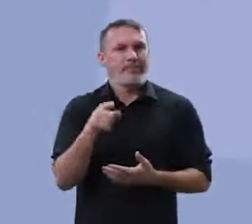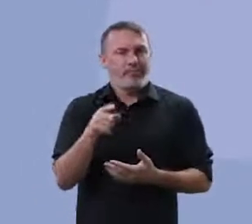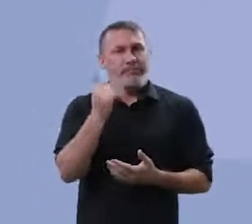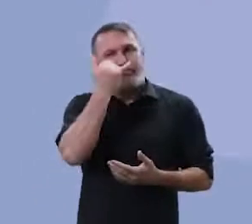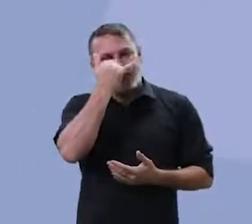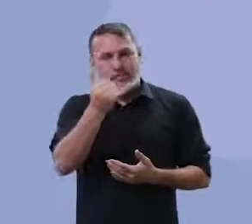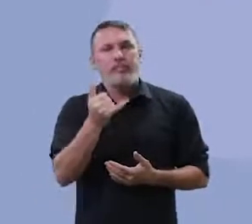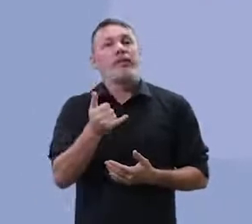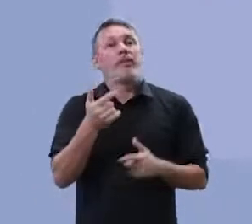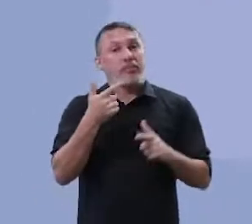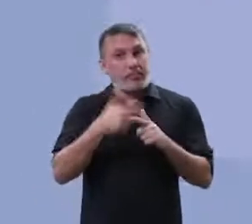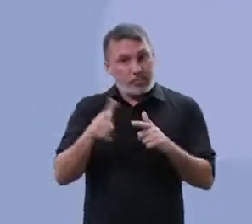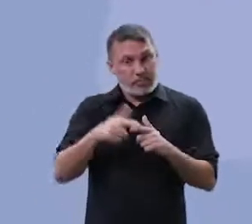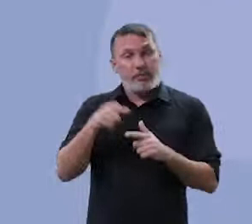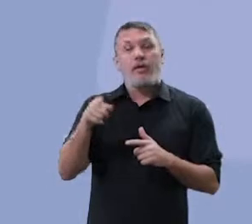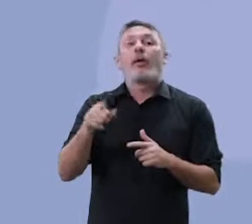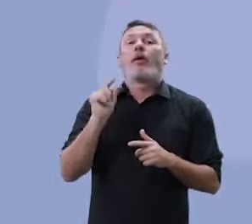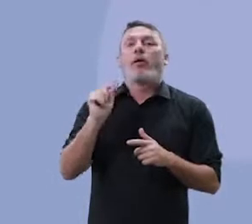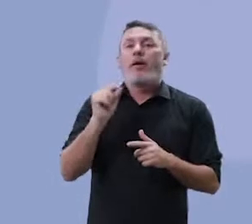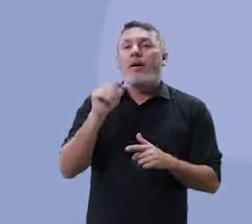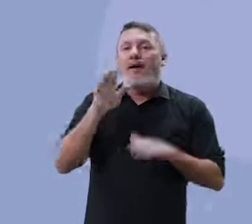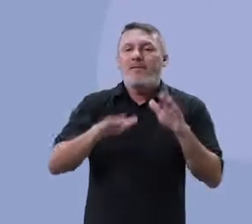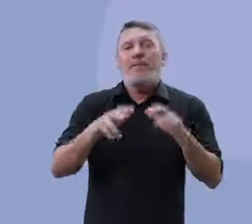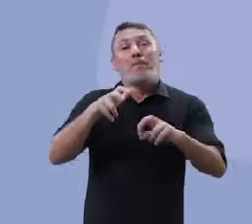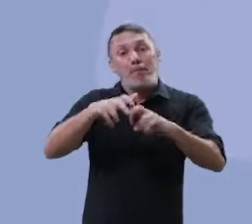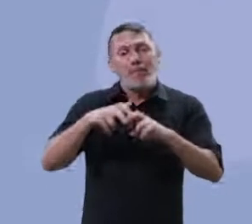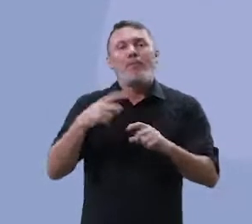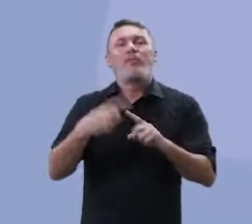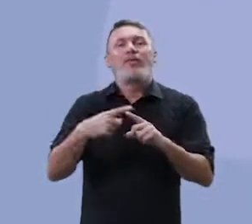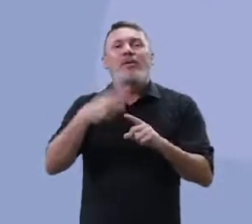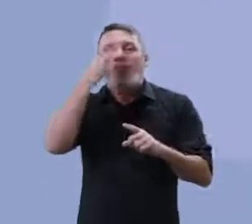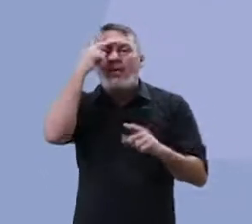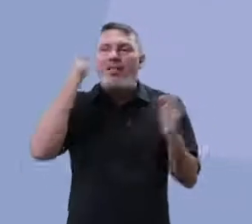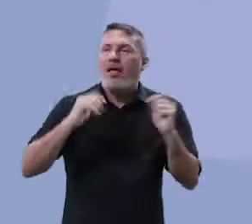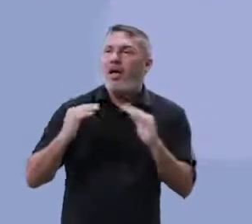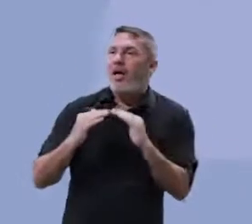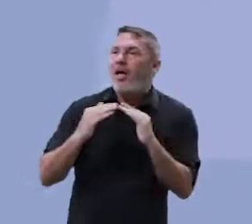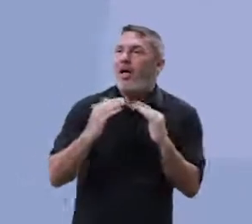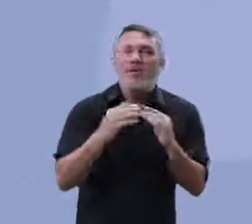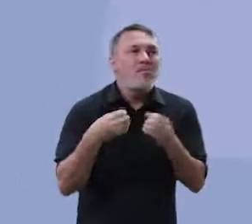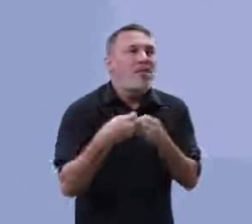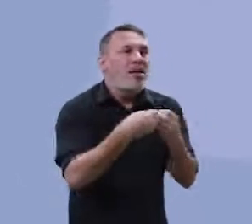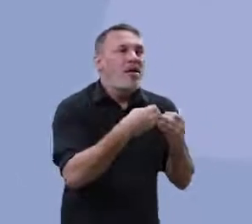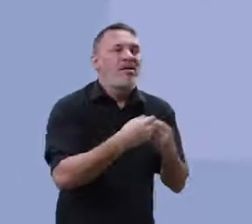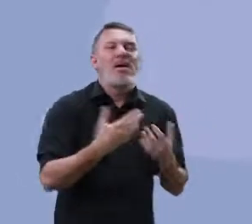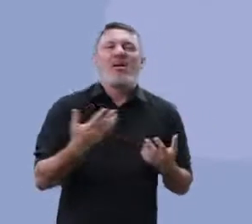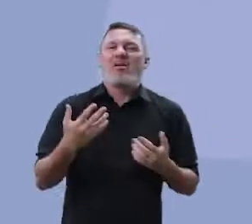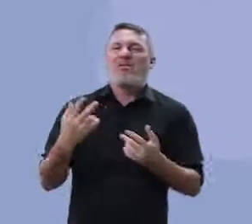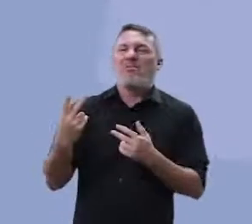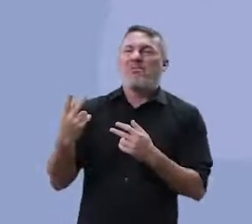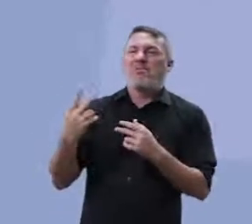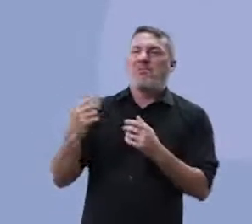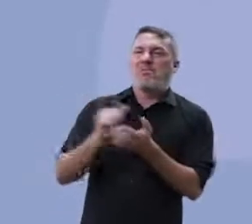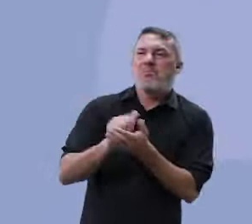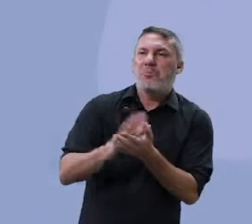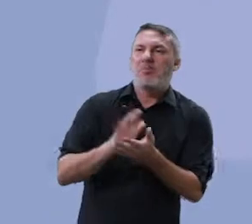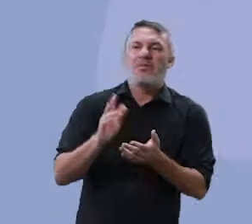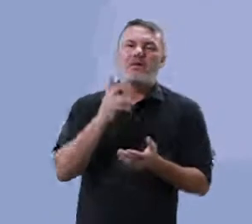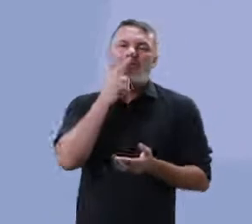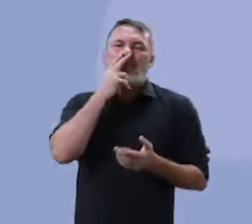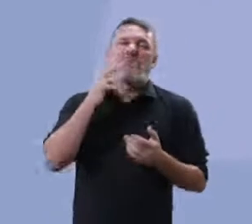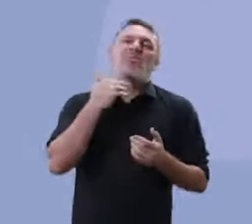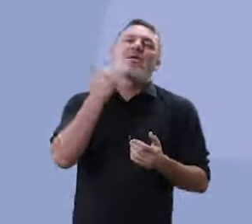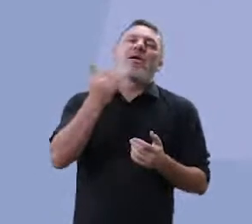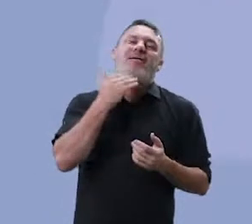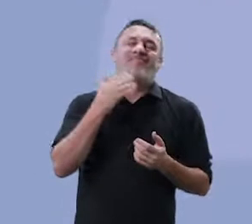problema. E a outra coisa que nós temos aí, ó, o sentimento de impunidade. Esse sentimento de impunidade